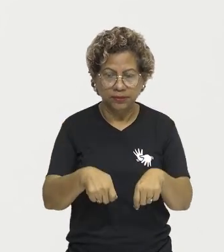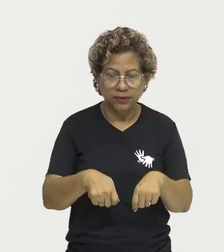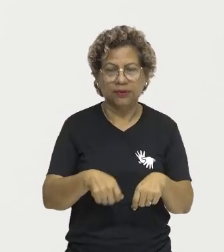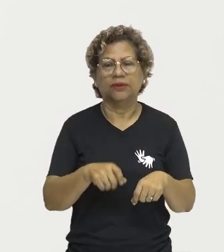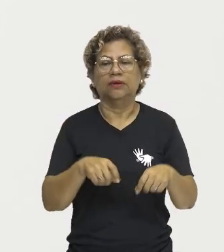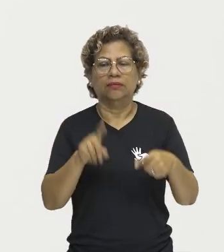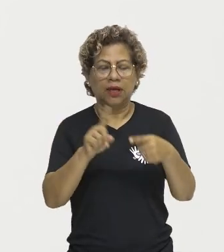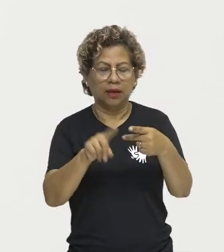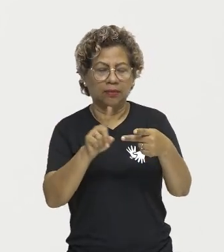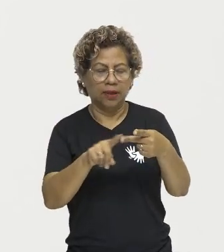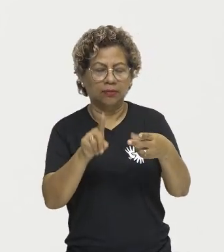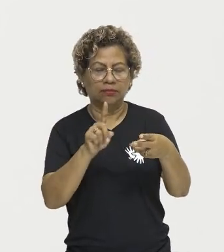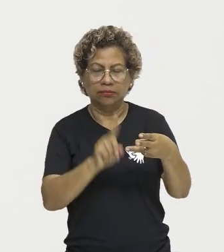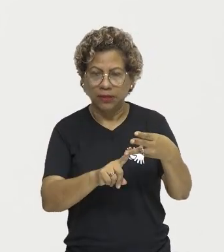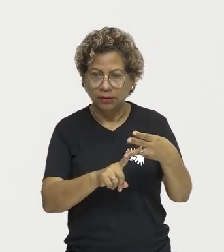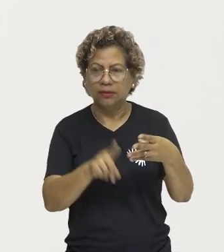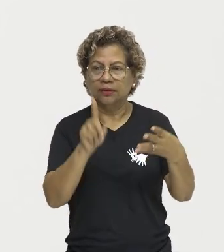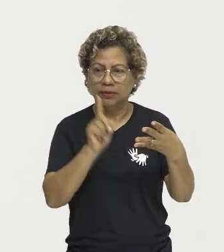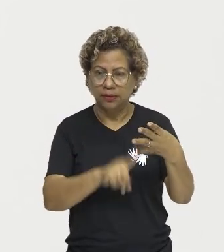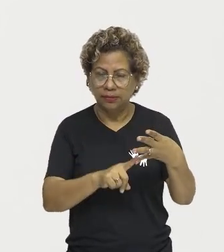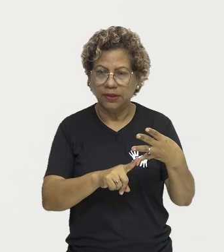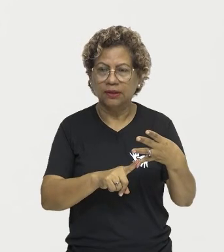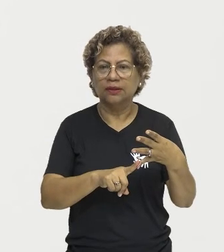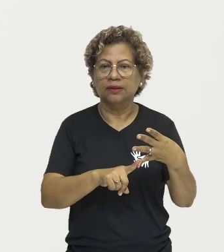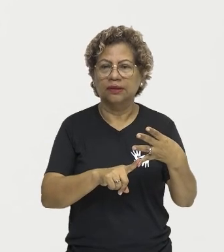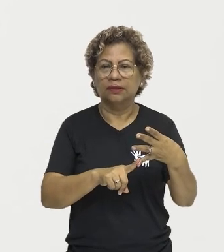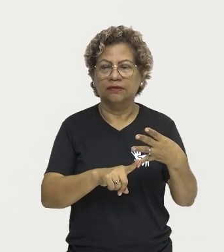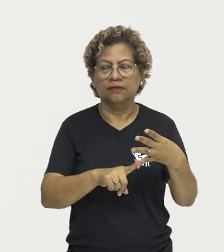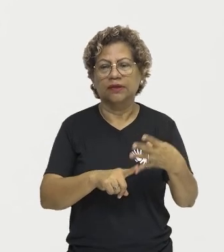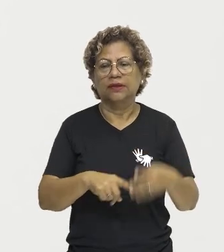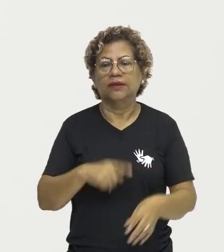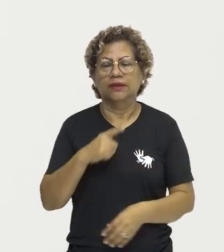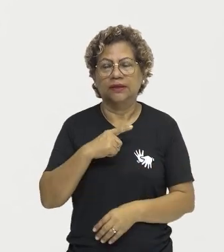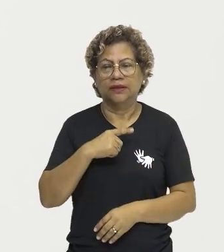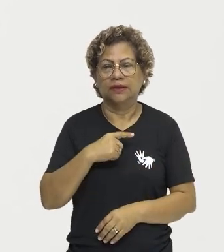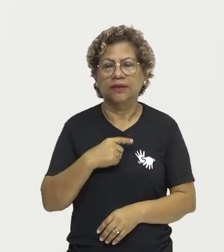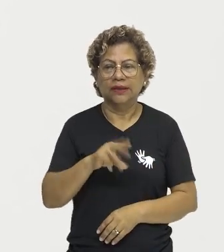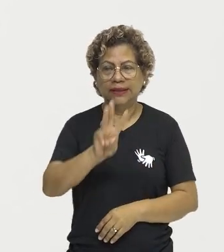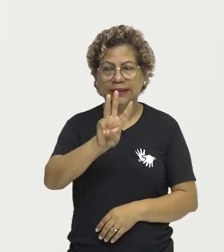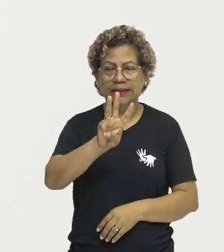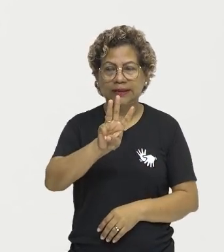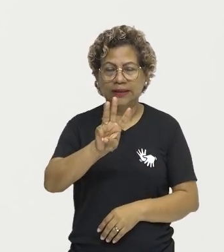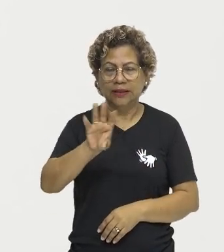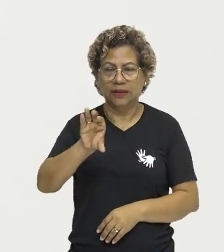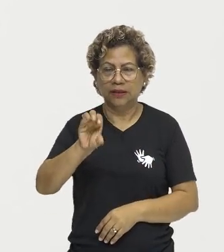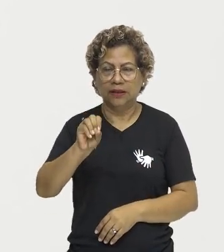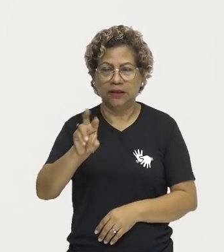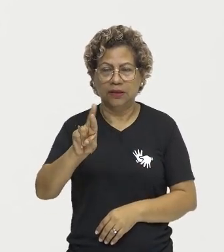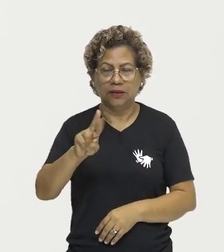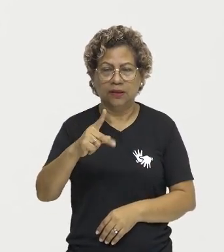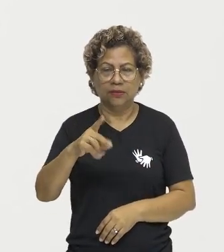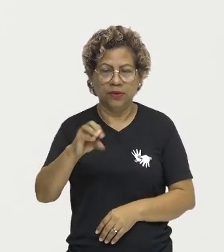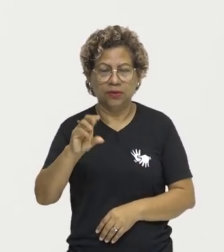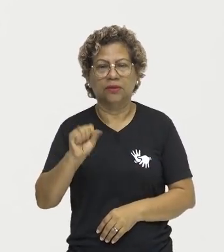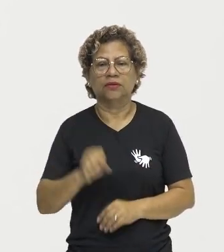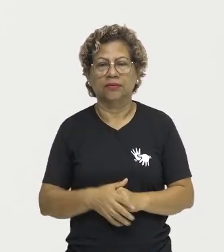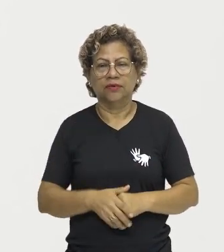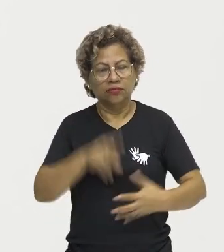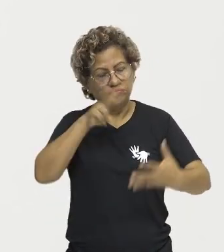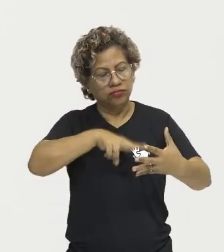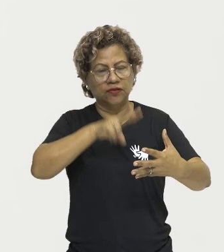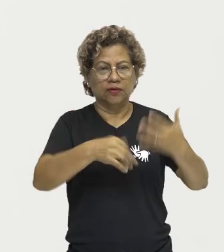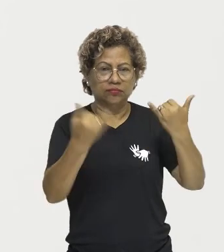em calorímetro, eu terei 3 corpos. Olha aqui. Uma barra de cobre de massa igual